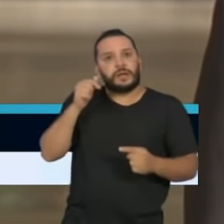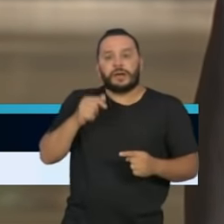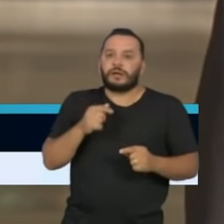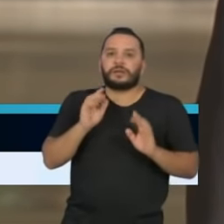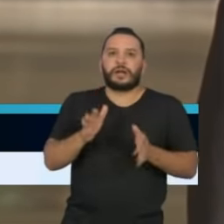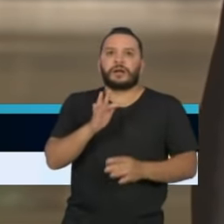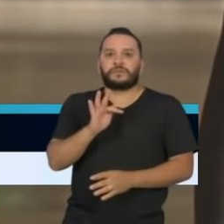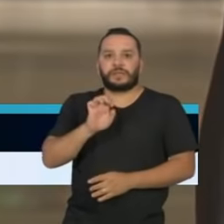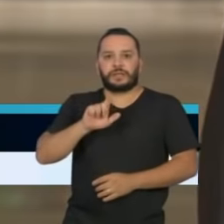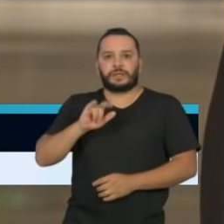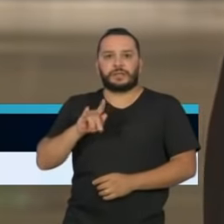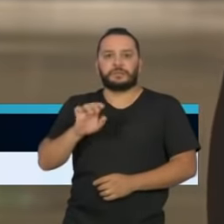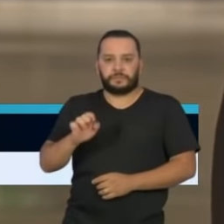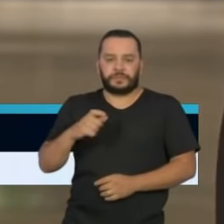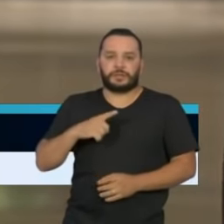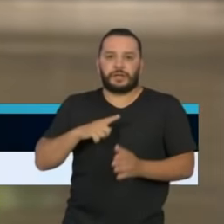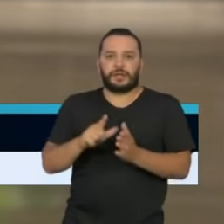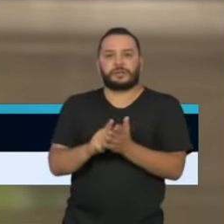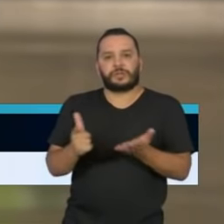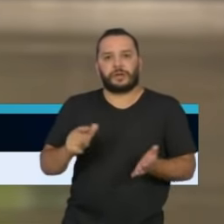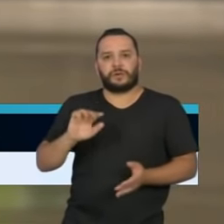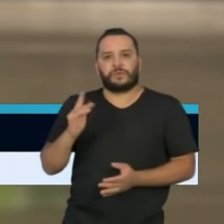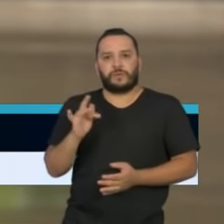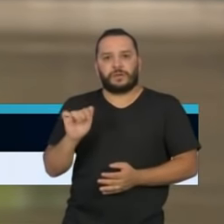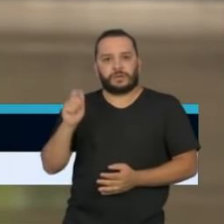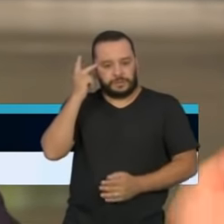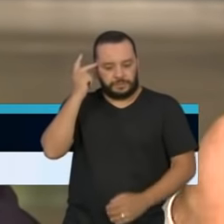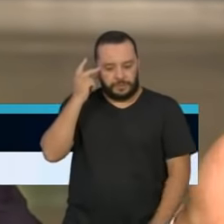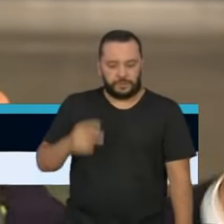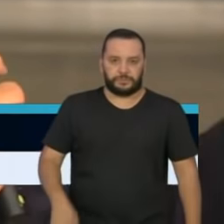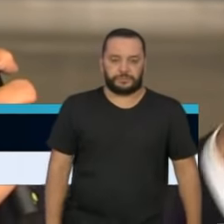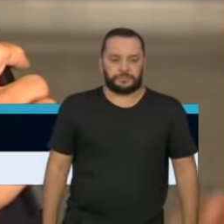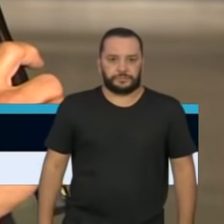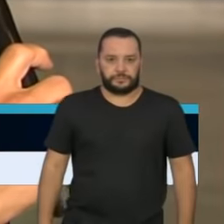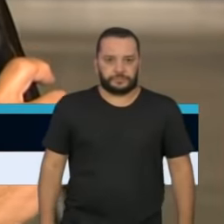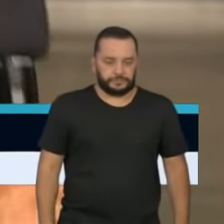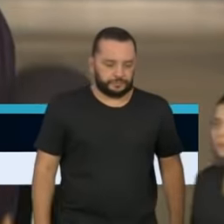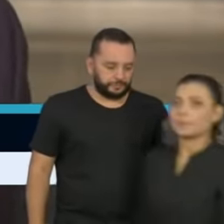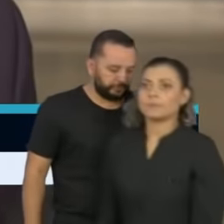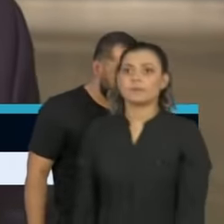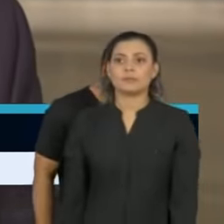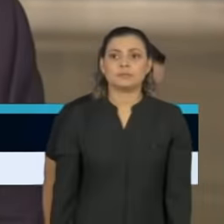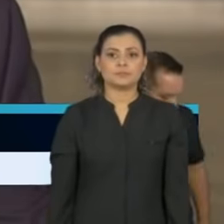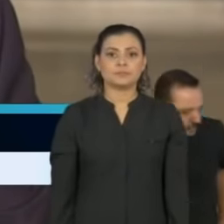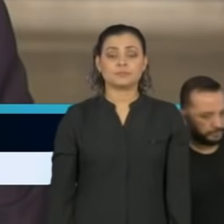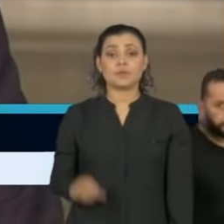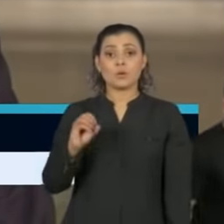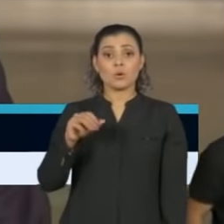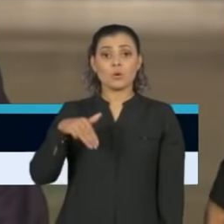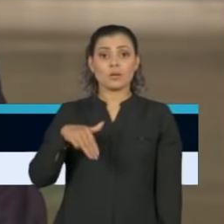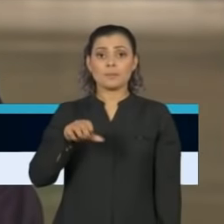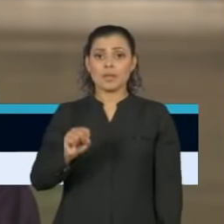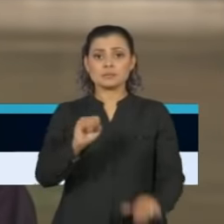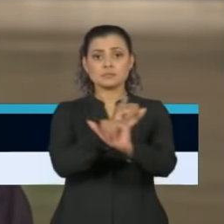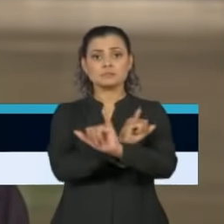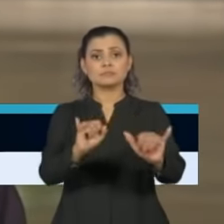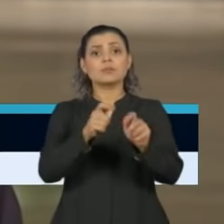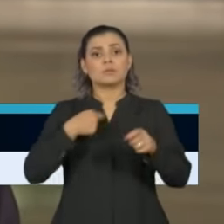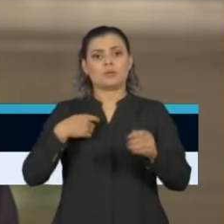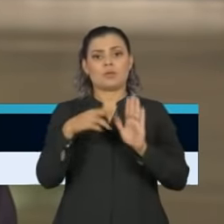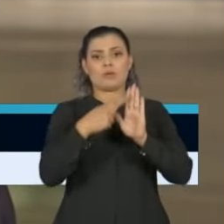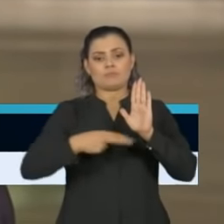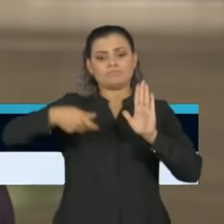Felipe Watanabe, da Folha de São Paulo. Felipe, onde você está? Boa tarde, governador. Felipe, boa tarde. A OMS tem pedido constantemente medidas mais